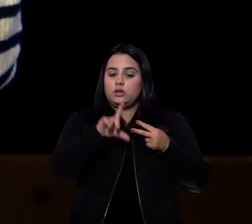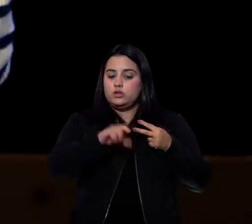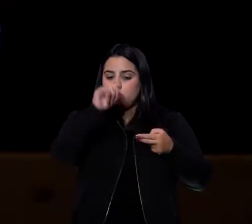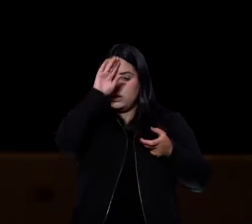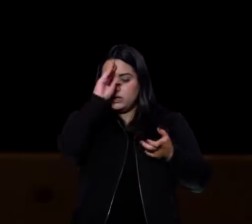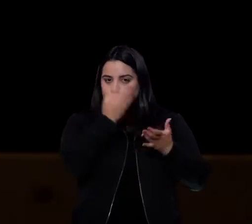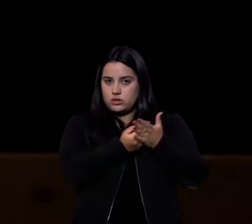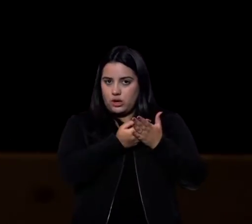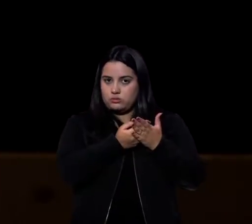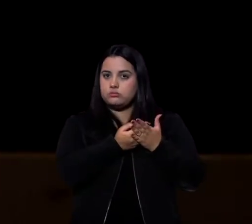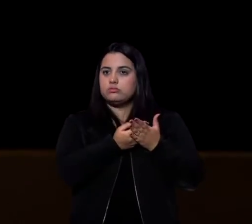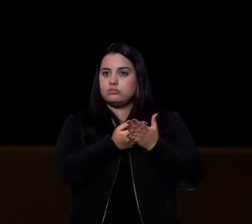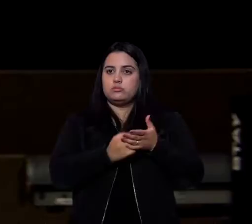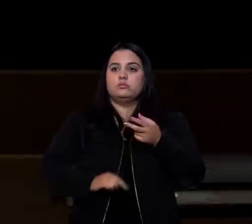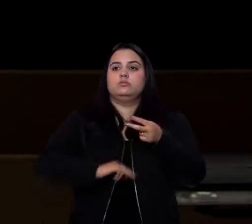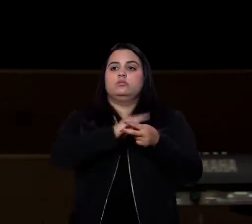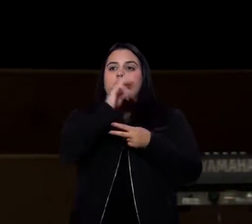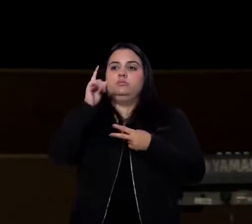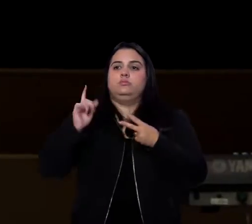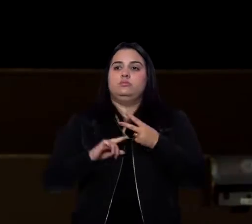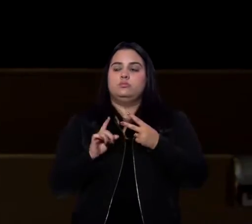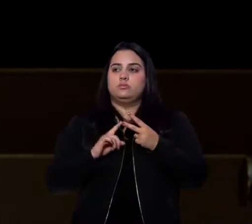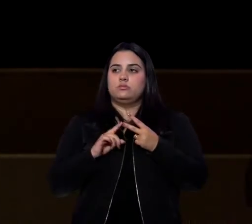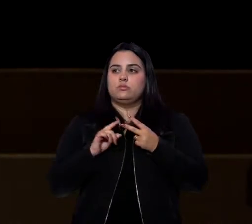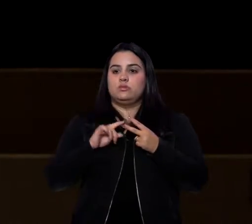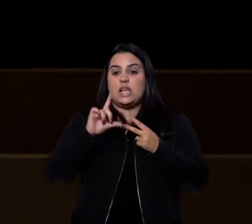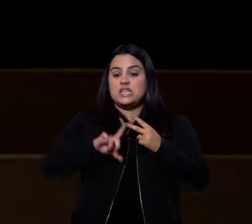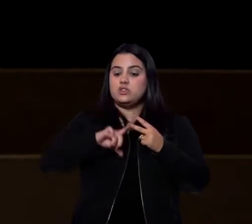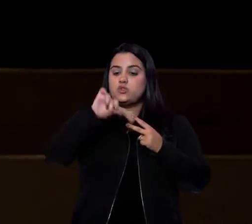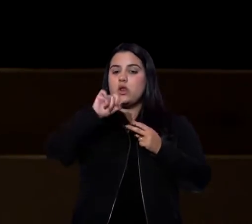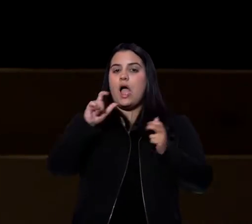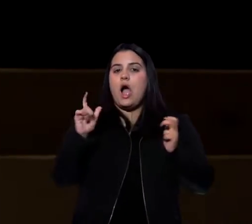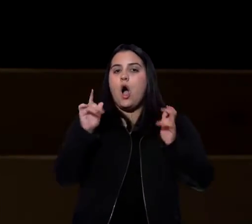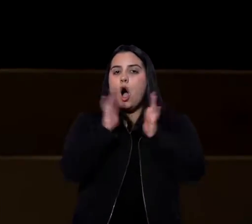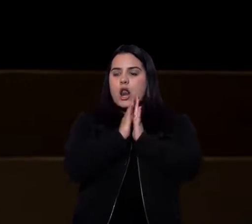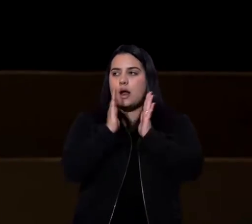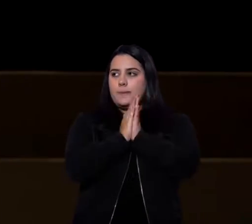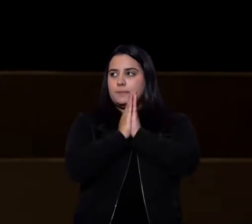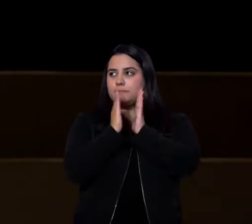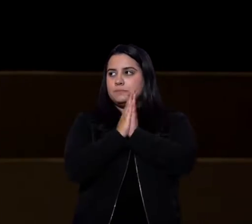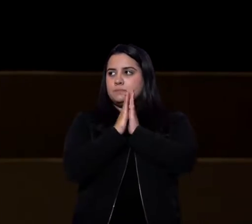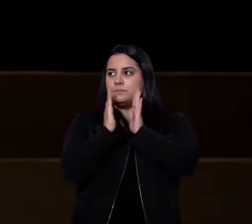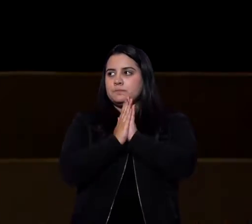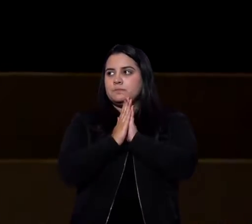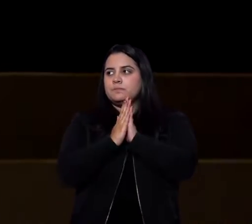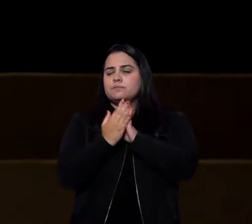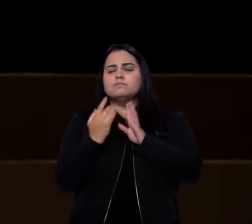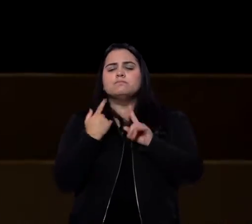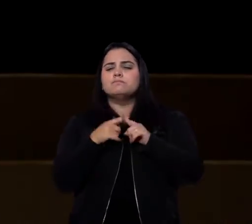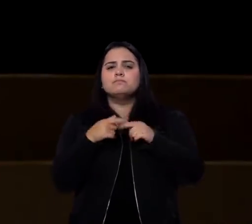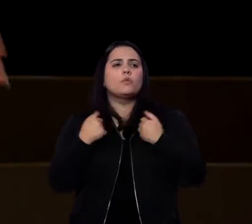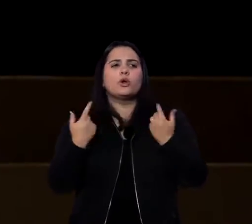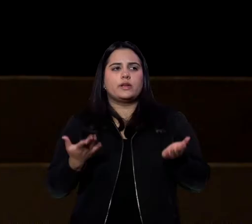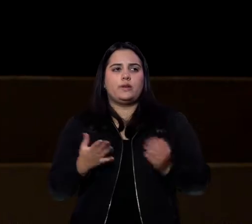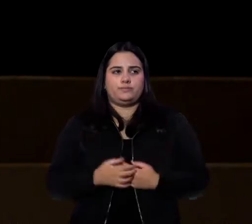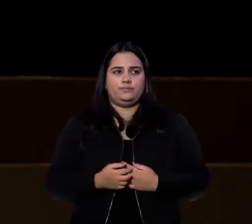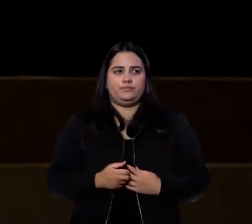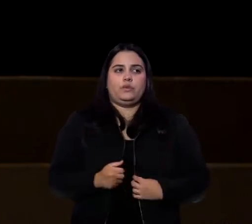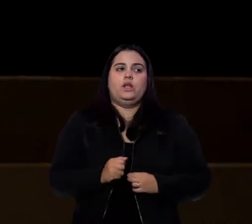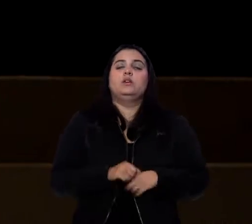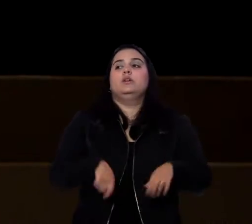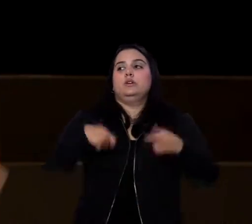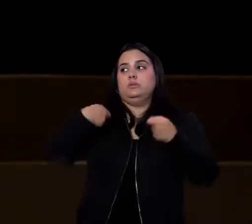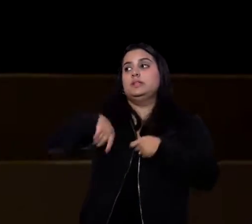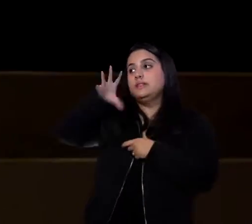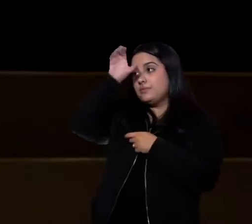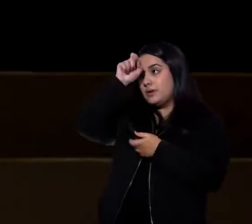né? E a segunda é escolha orar, tá? Por quê? Além da gente aprender a ter fé, se a gente quer